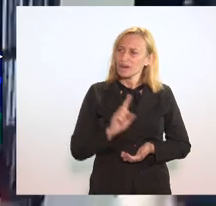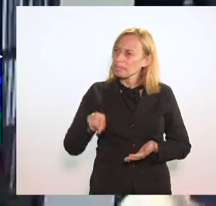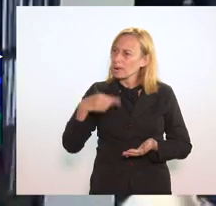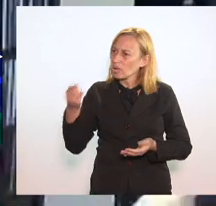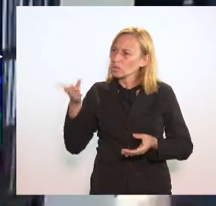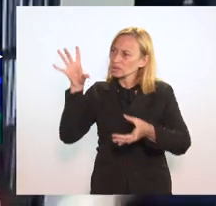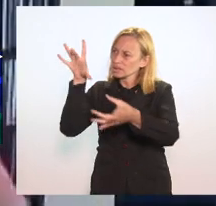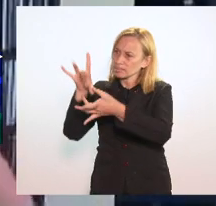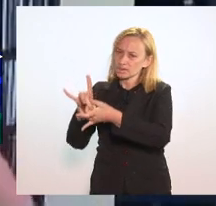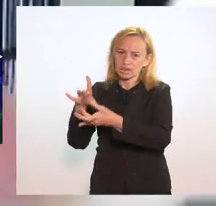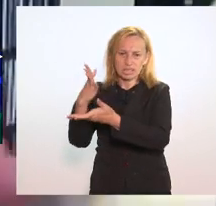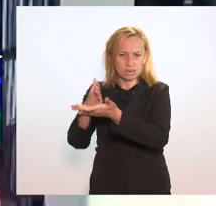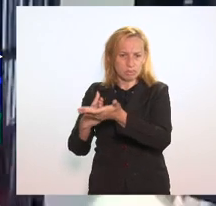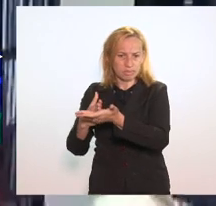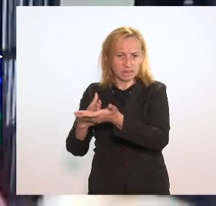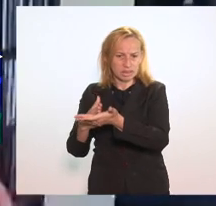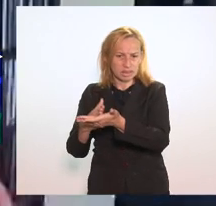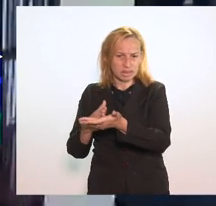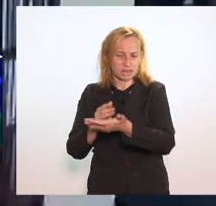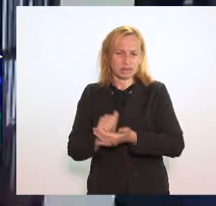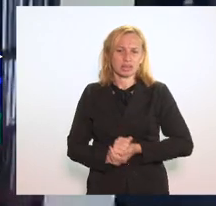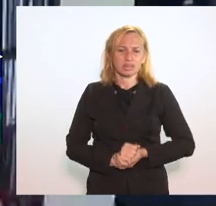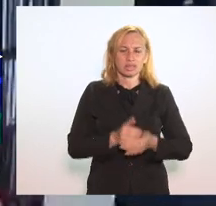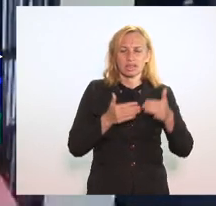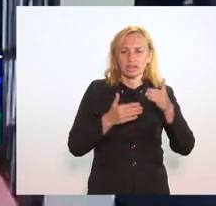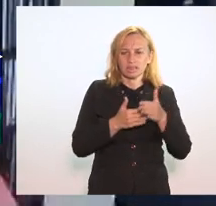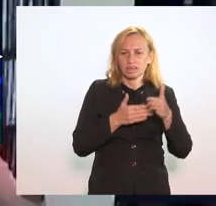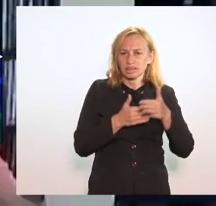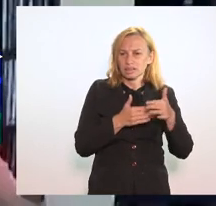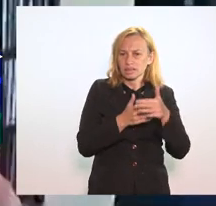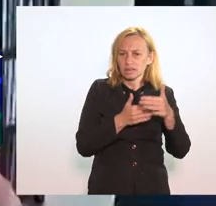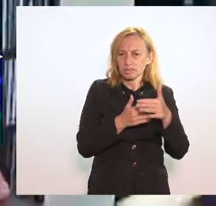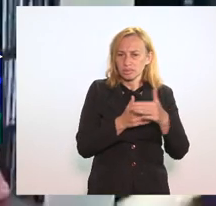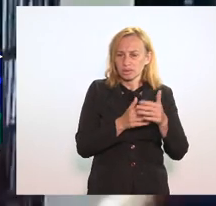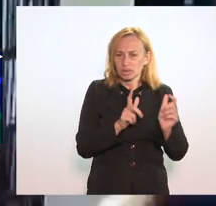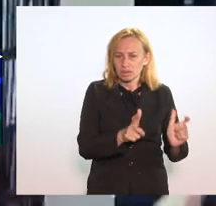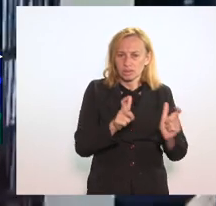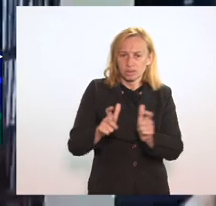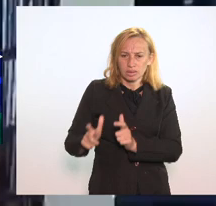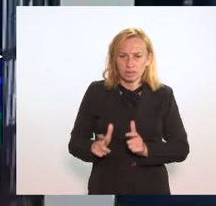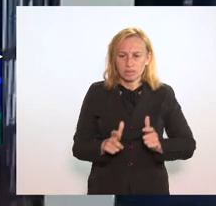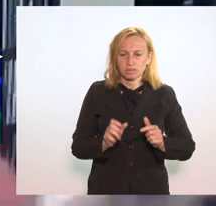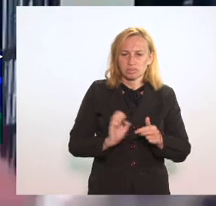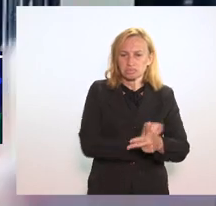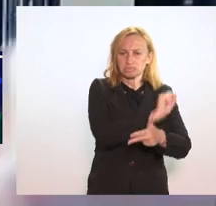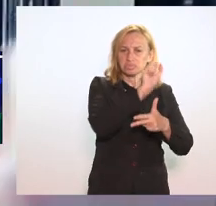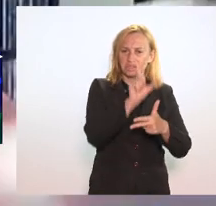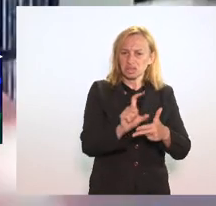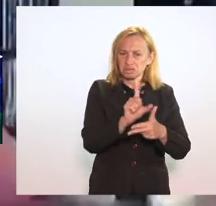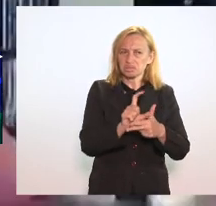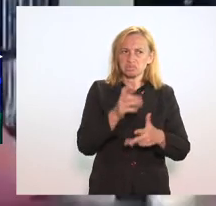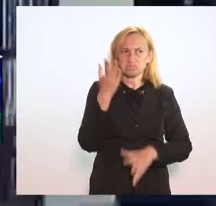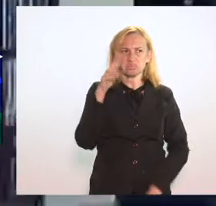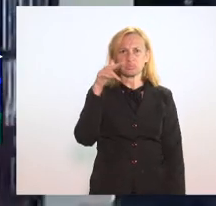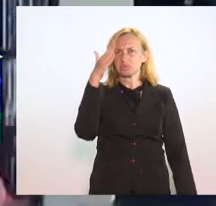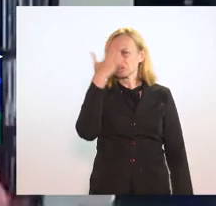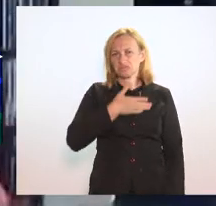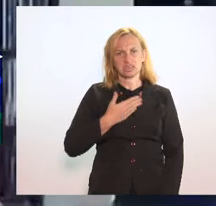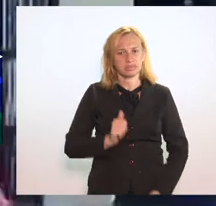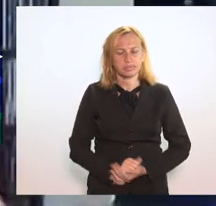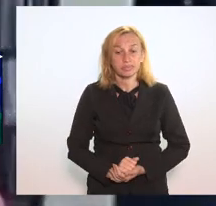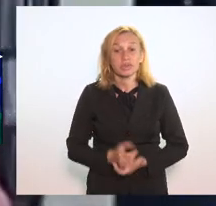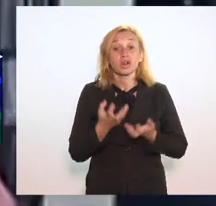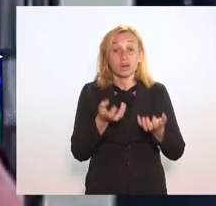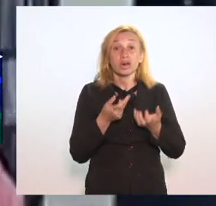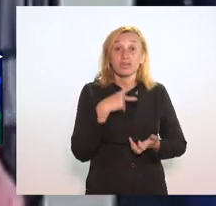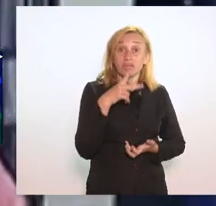complementado exatamente pela gente funções resultado das discussões do leite lá no campinho que eu quero